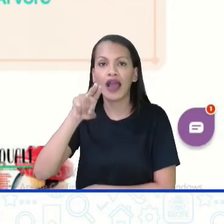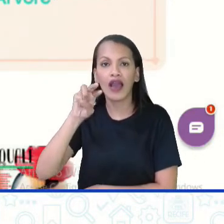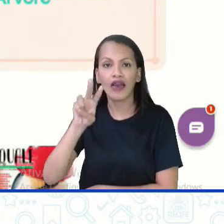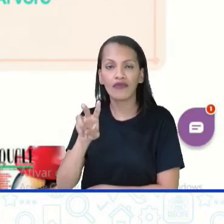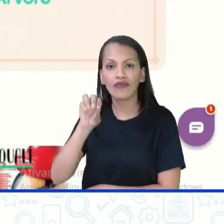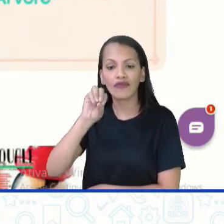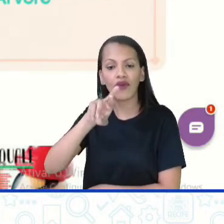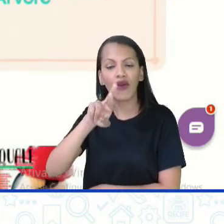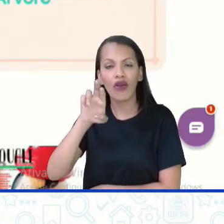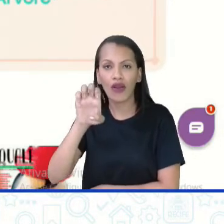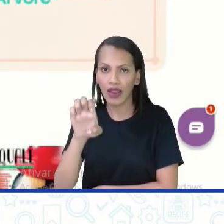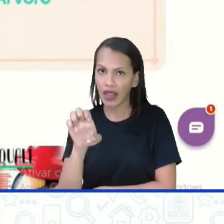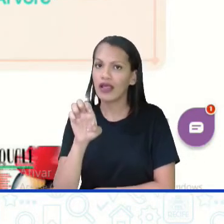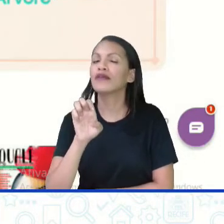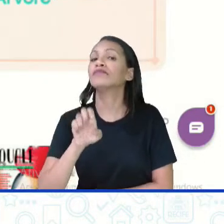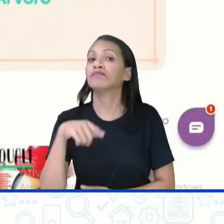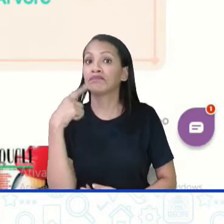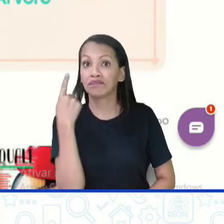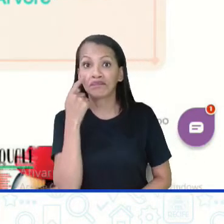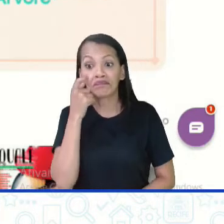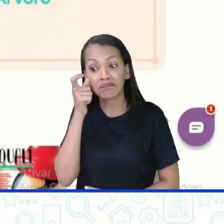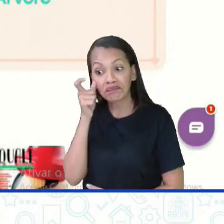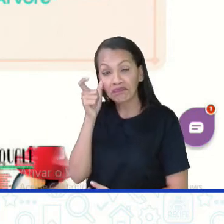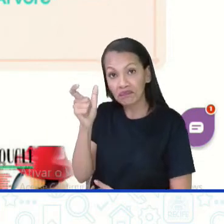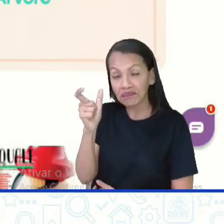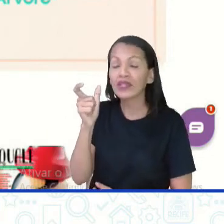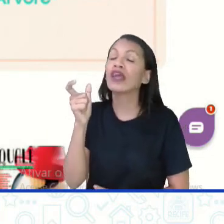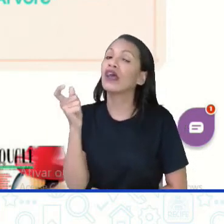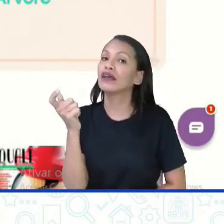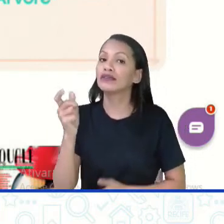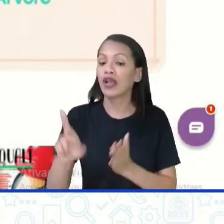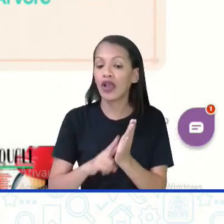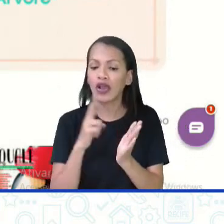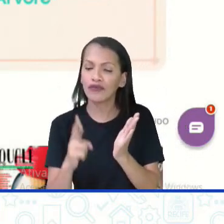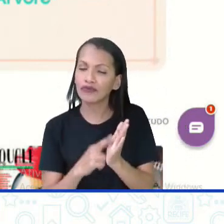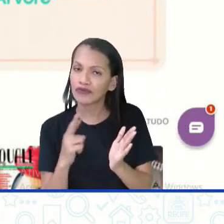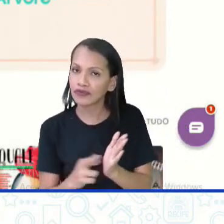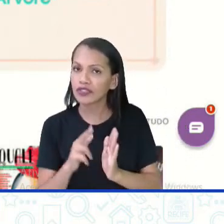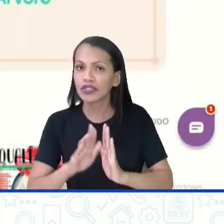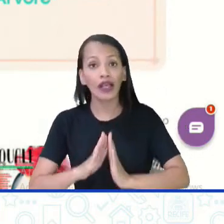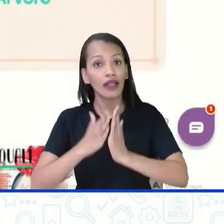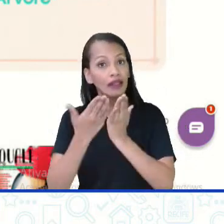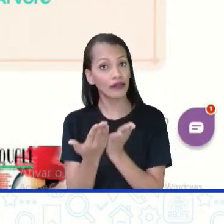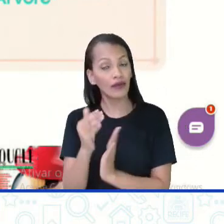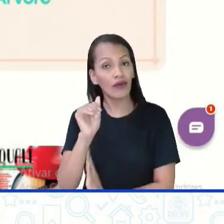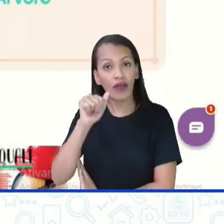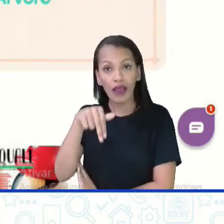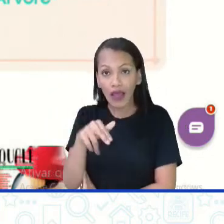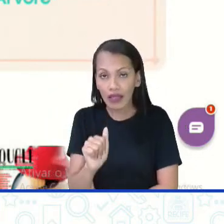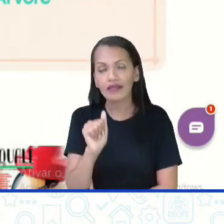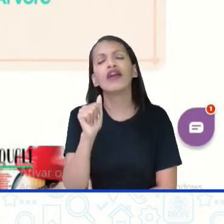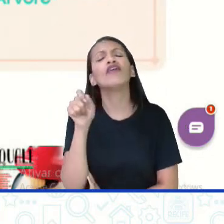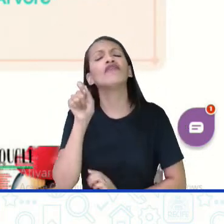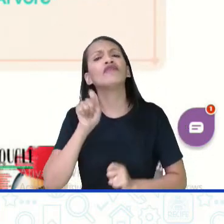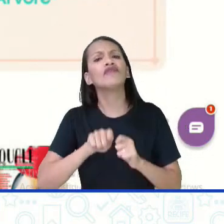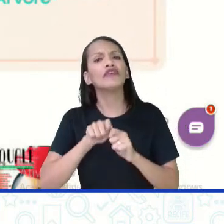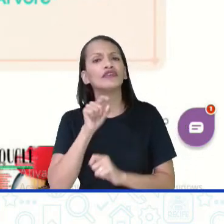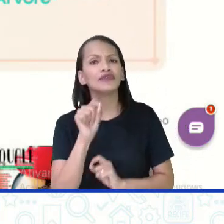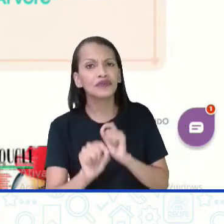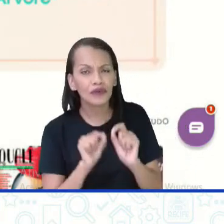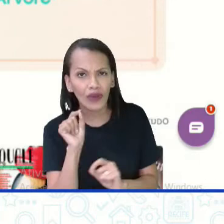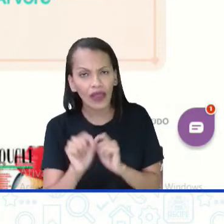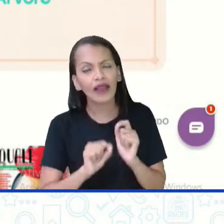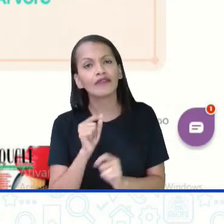possui um acervo impressionante de livros, de revistas, de quadrinhos. E Ana fez o quê? Ela